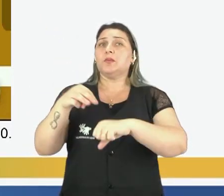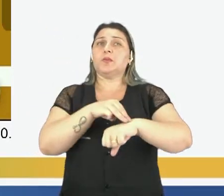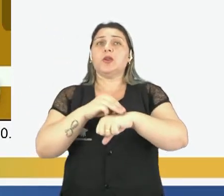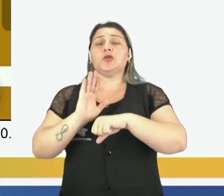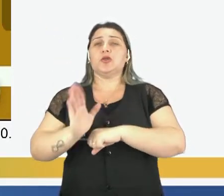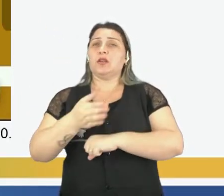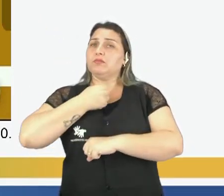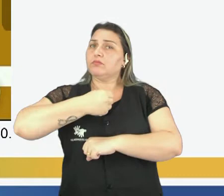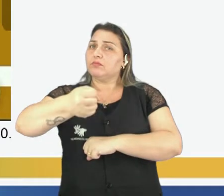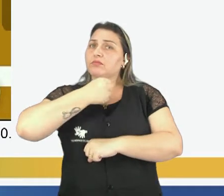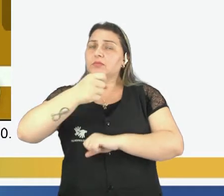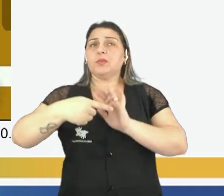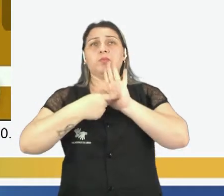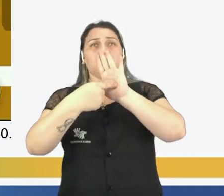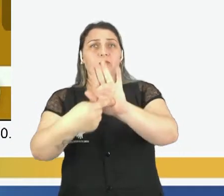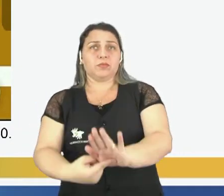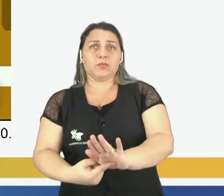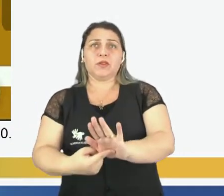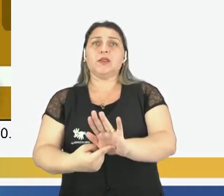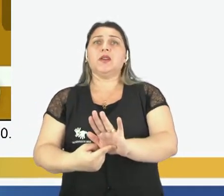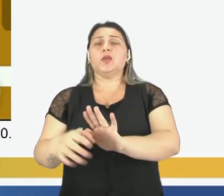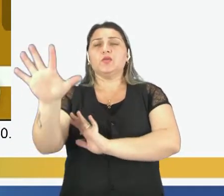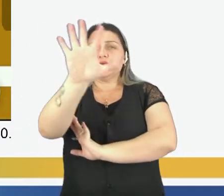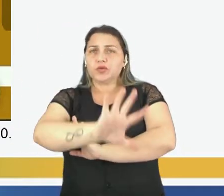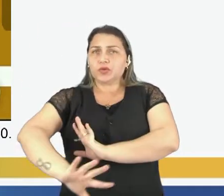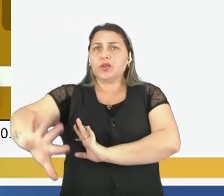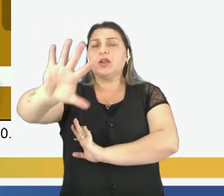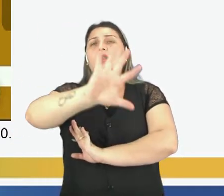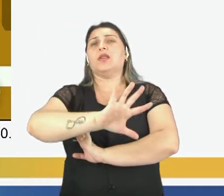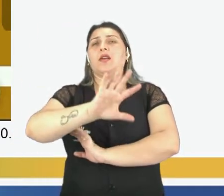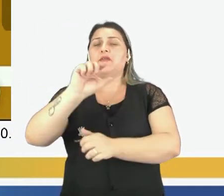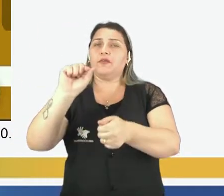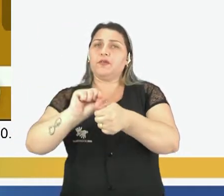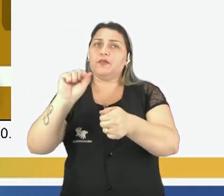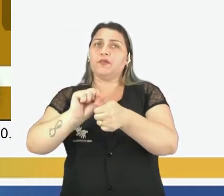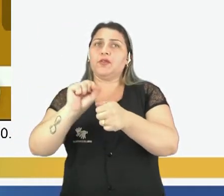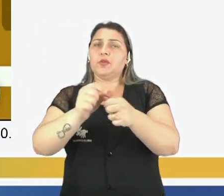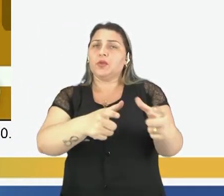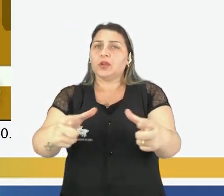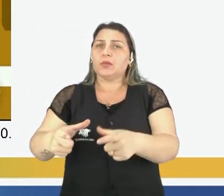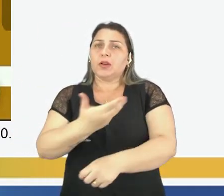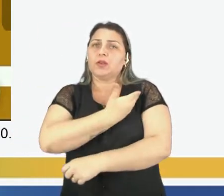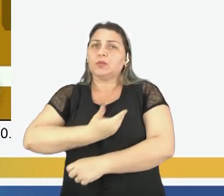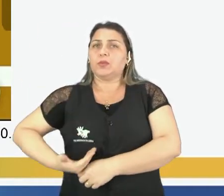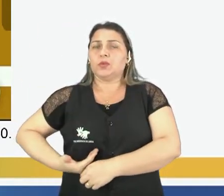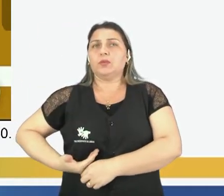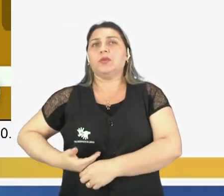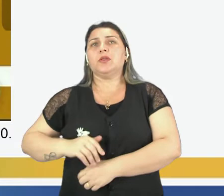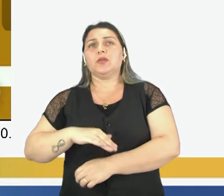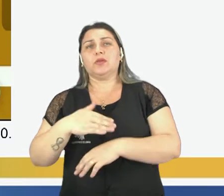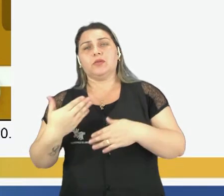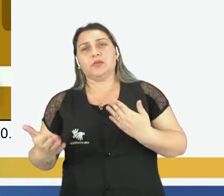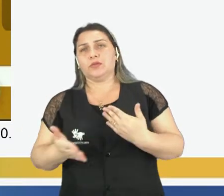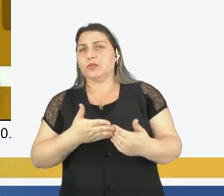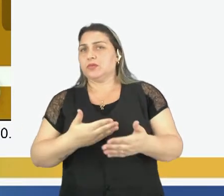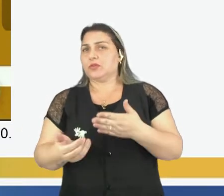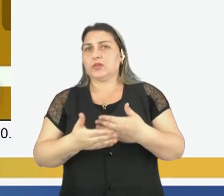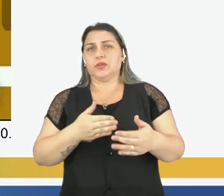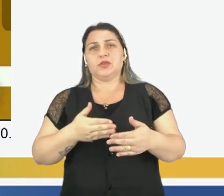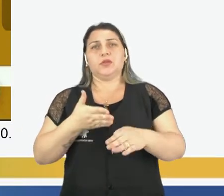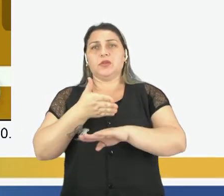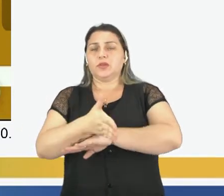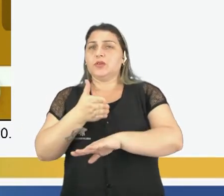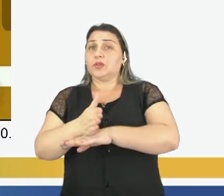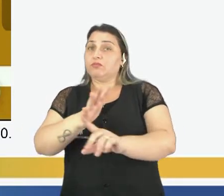Já a reportagem apresenta temas de interesse geral, que são produzidos no espaço público, ou seja, aquilo que interfere